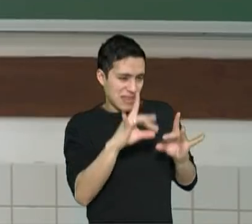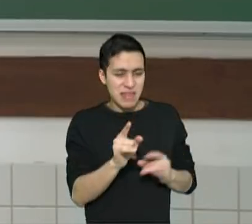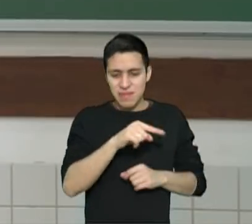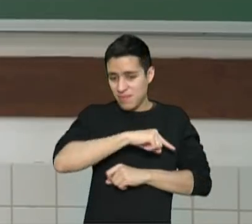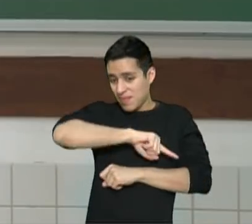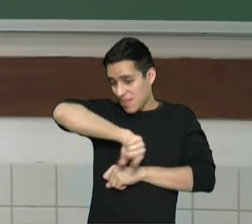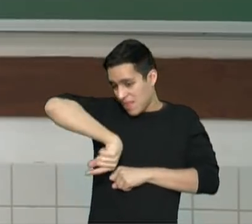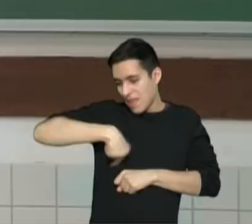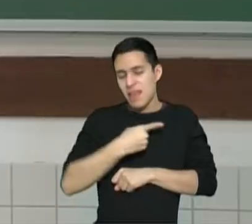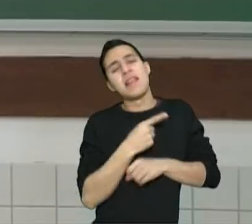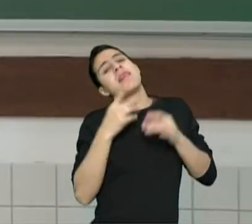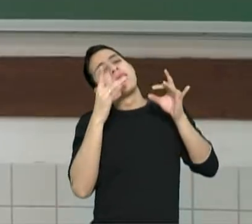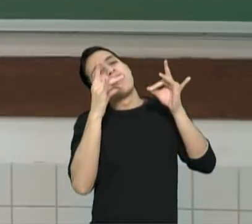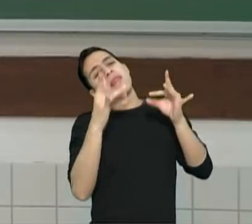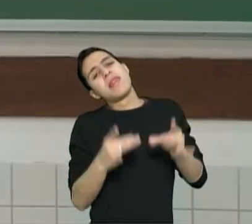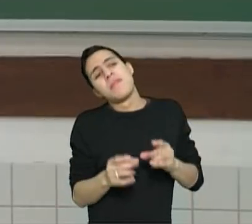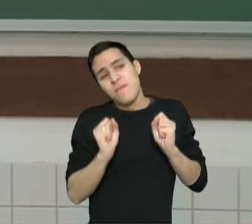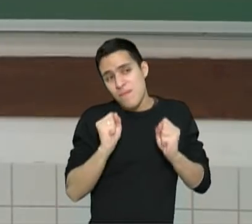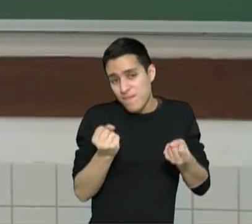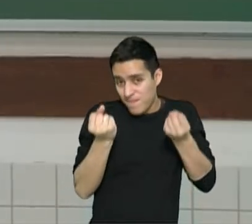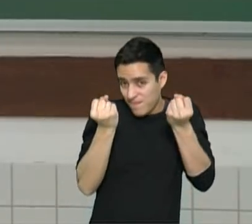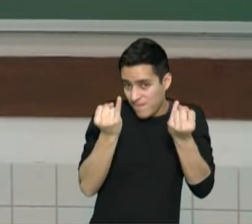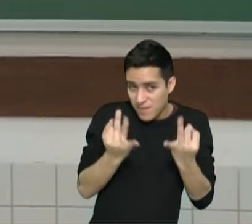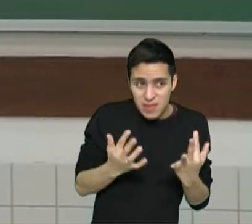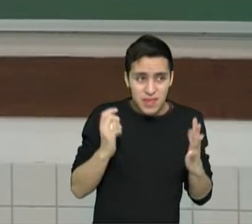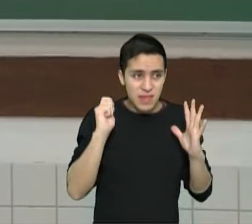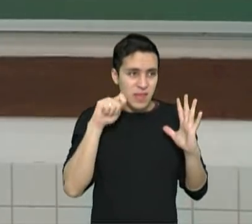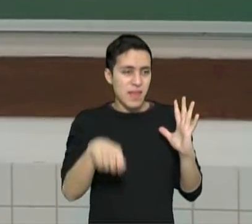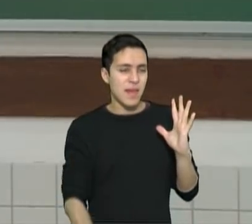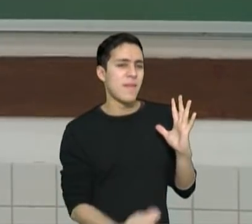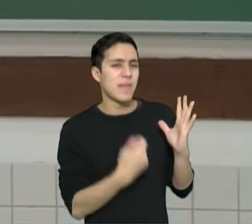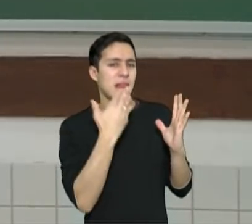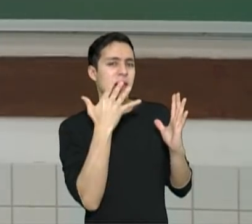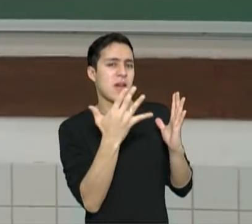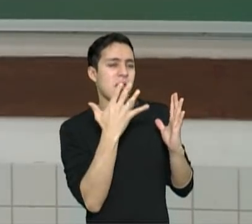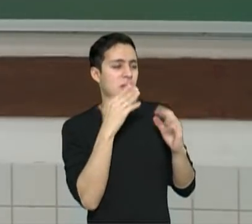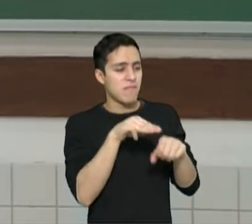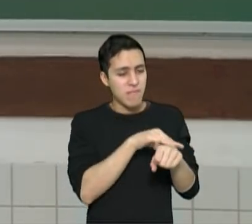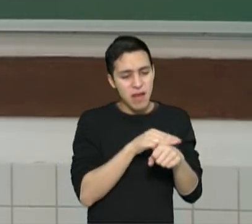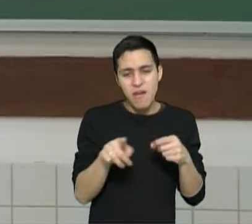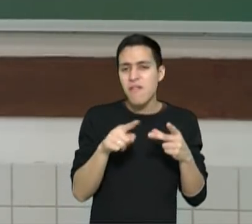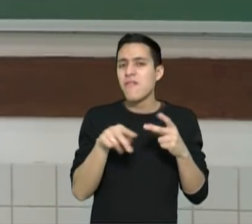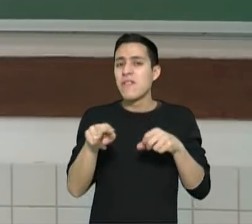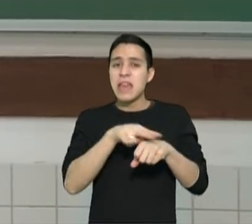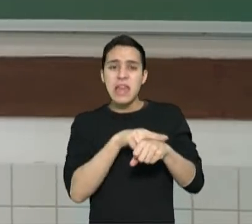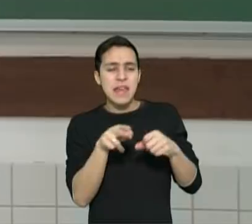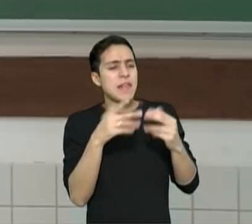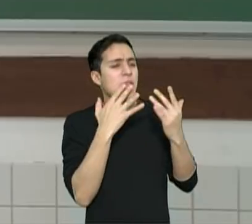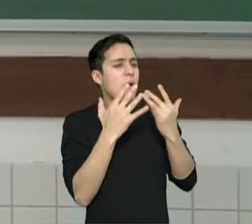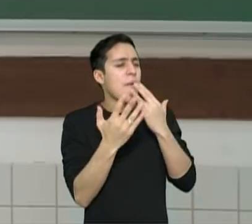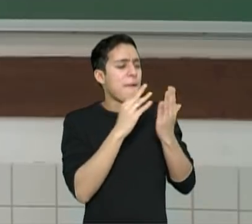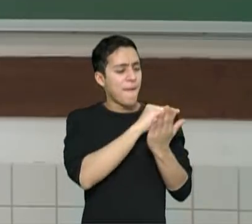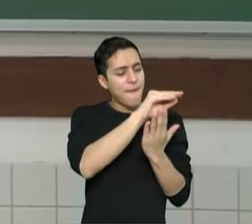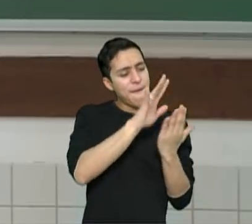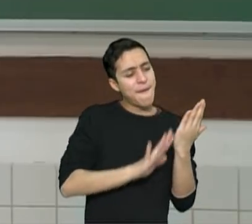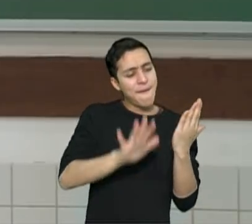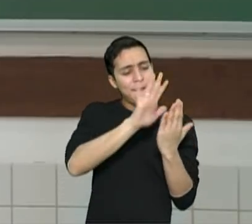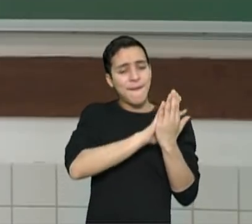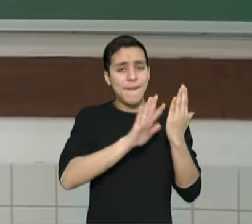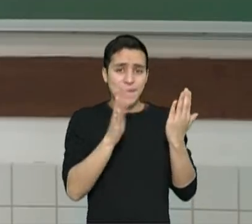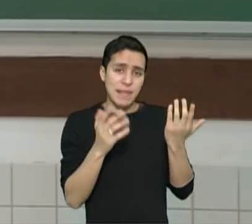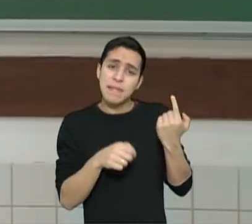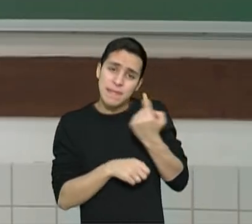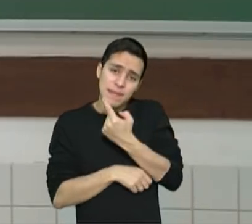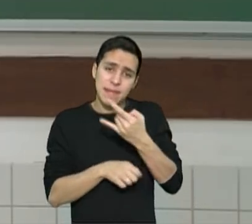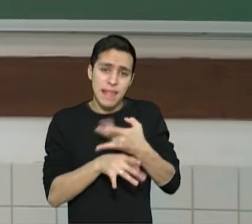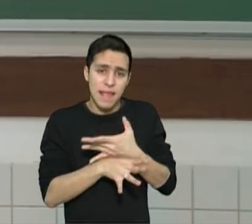um tempão, né? Ainda poderia tratar a questão das cores, né, o marrom, o verde, enfim, os tons que aparecem ali na imagem, né?